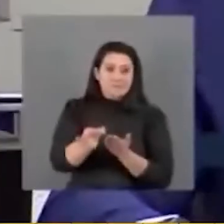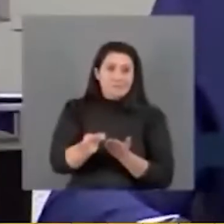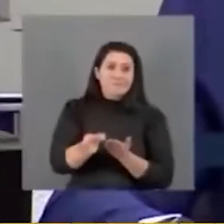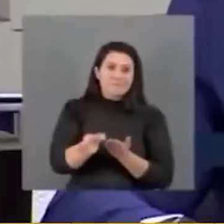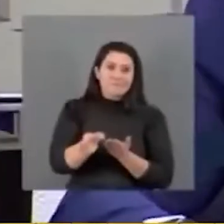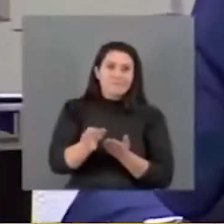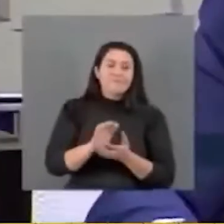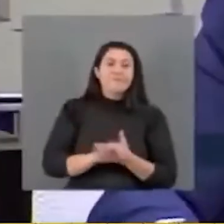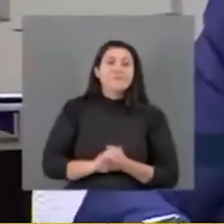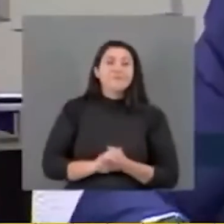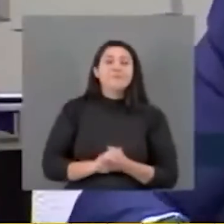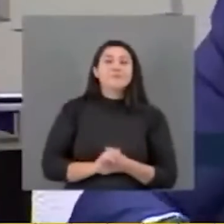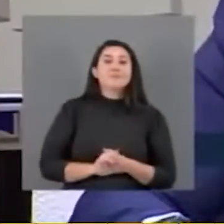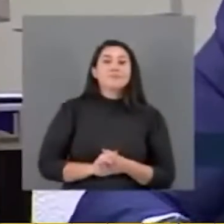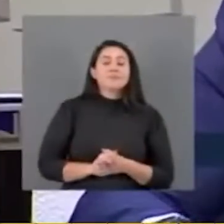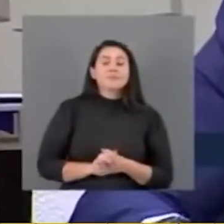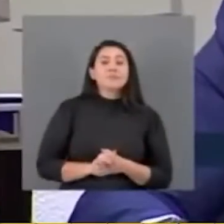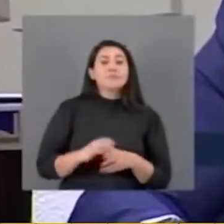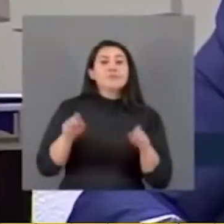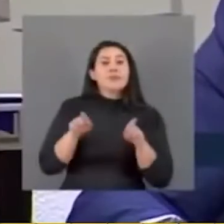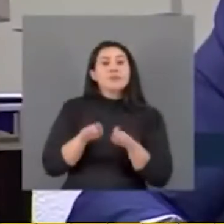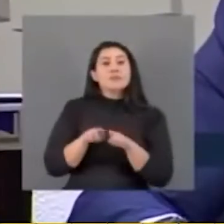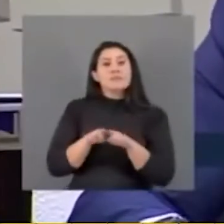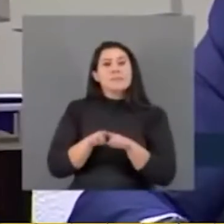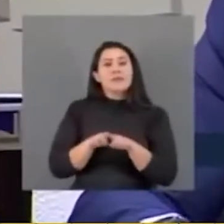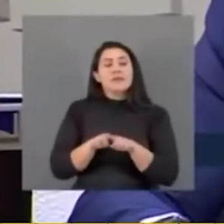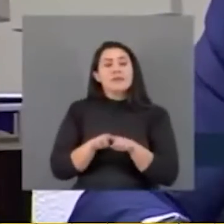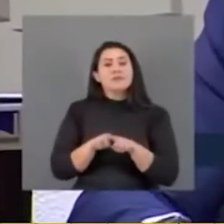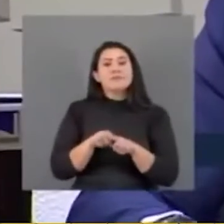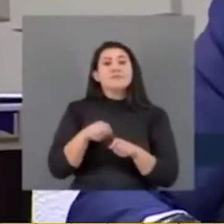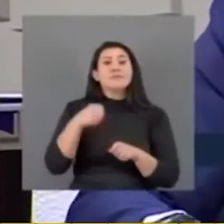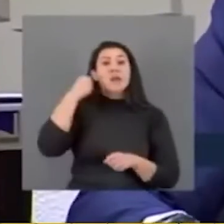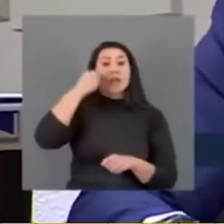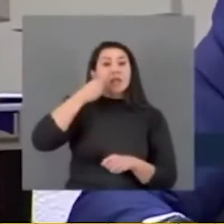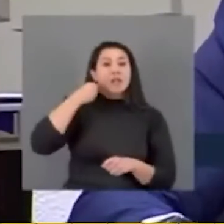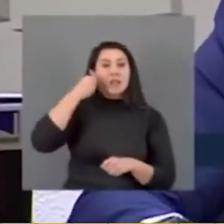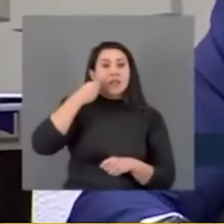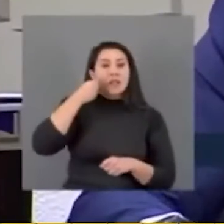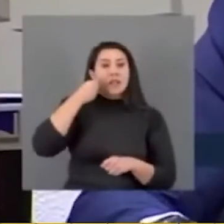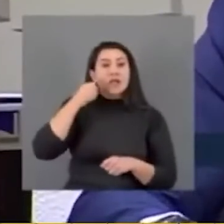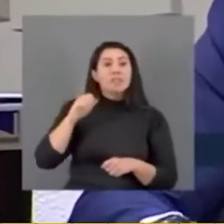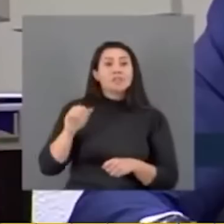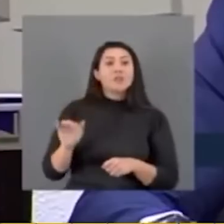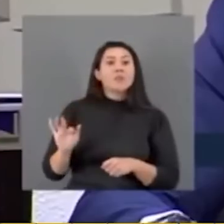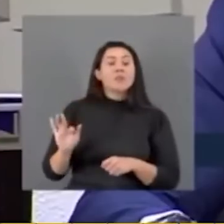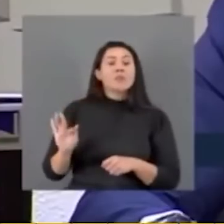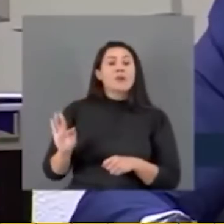em relação as perguntas do Senhor do senador sabendo catarata